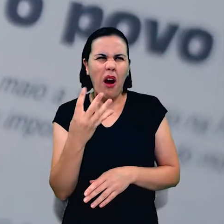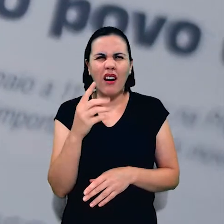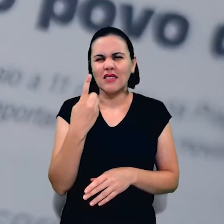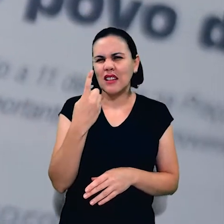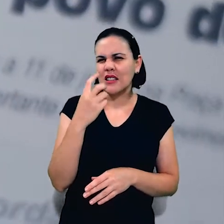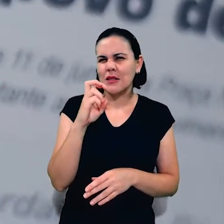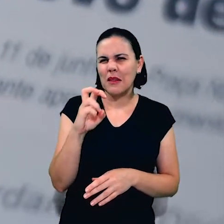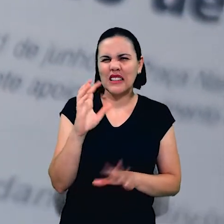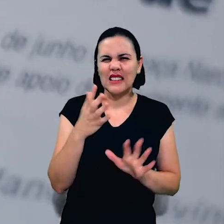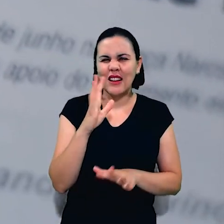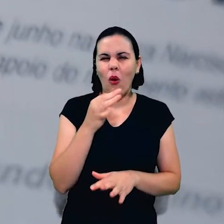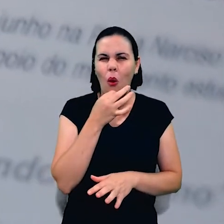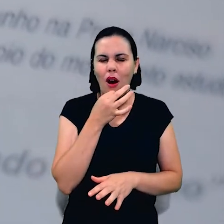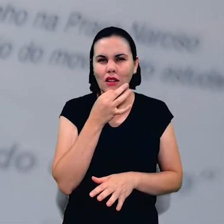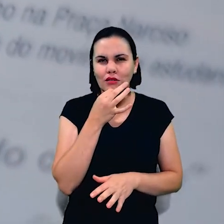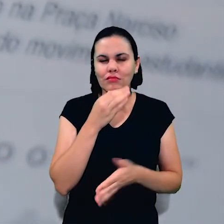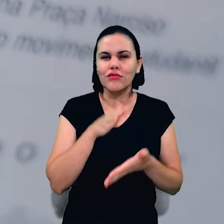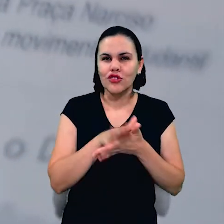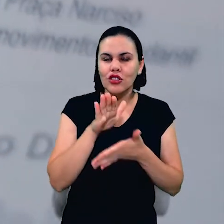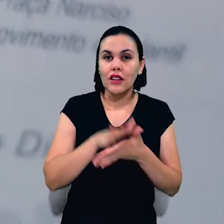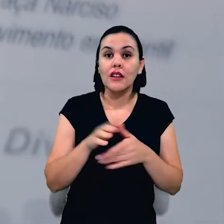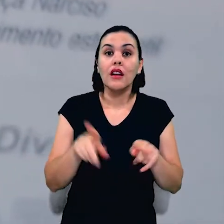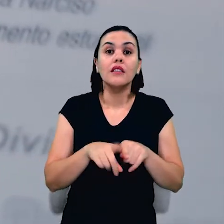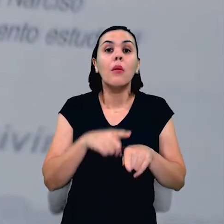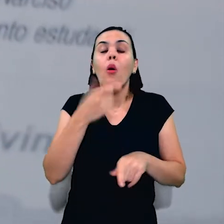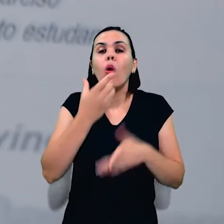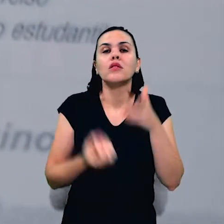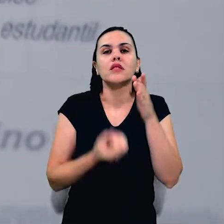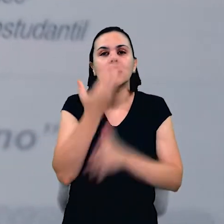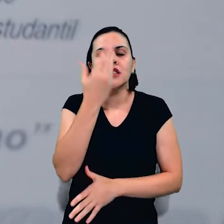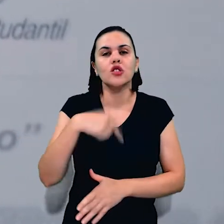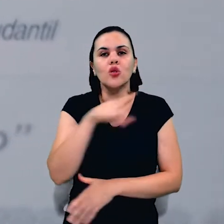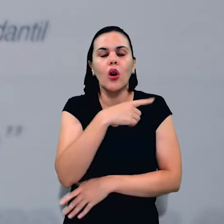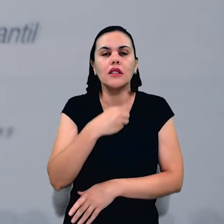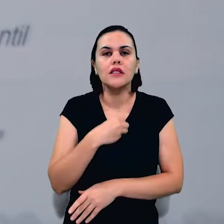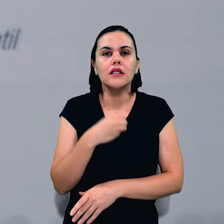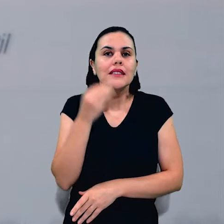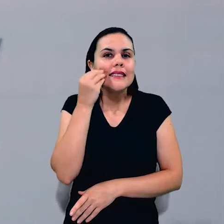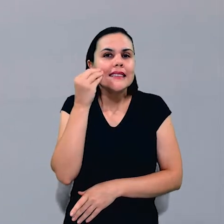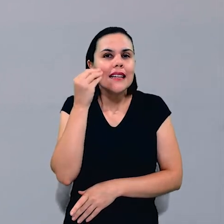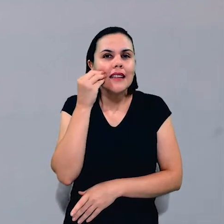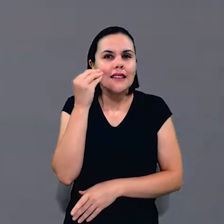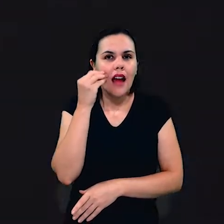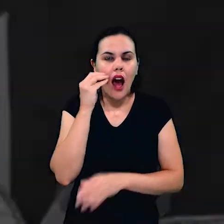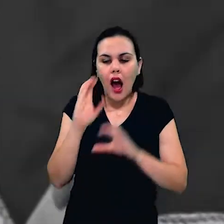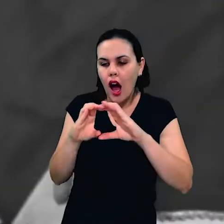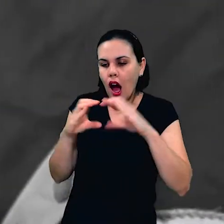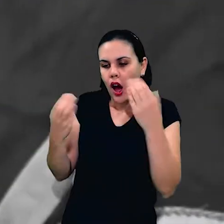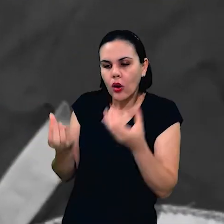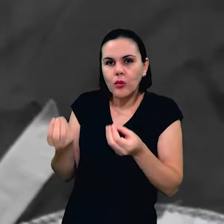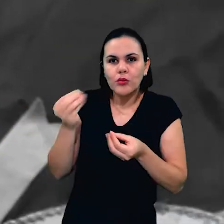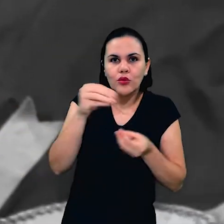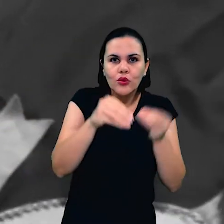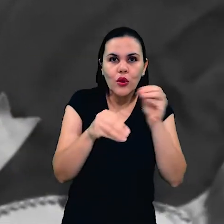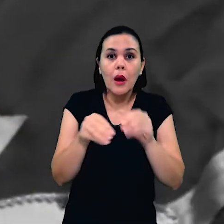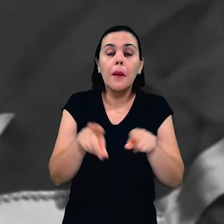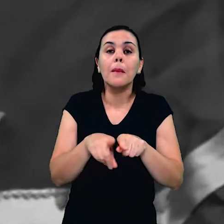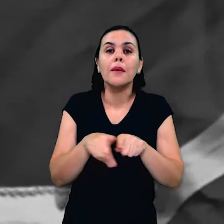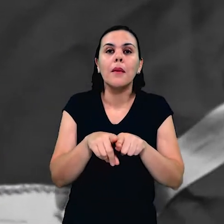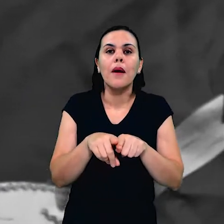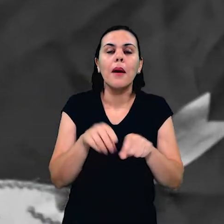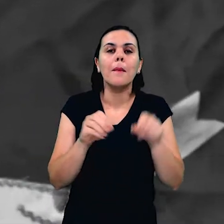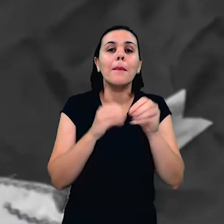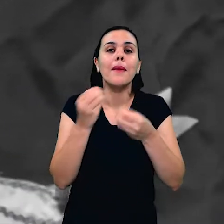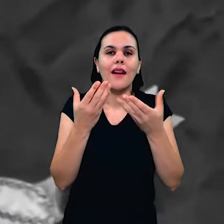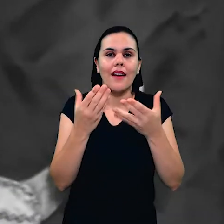é um momento interessante. Junto disso também uma outra criação é a gente tentar envolver a comunidade para enfeitar as suas casas durante